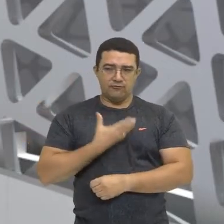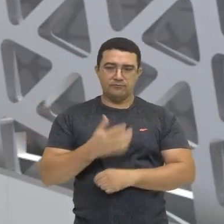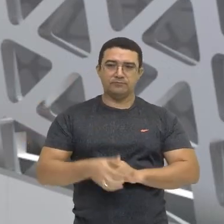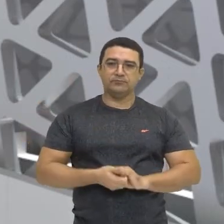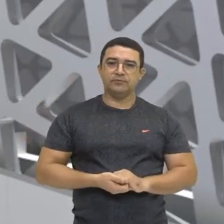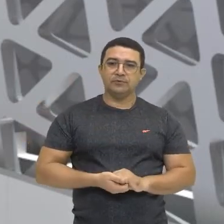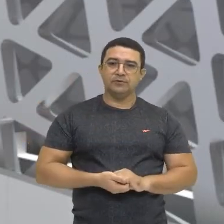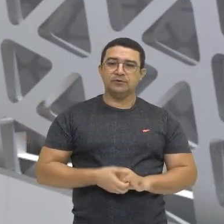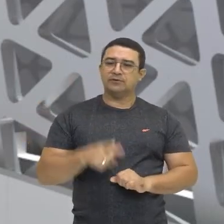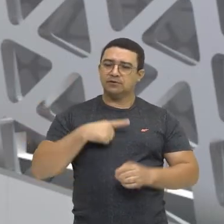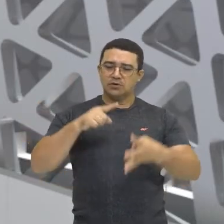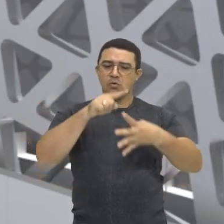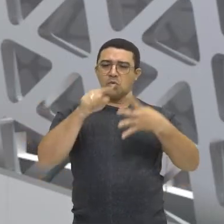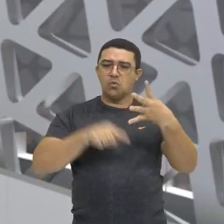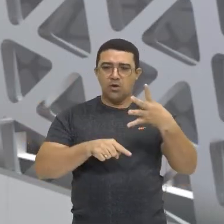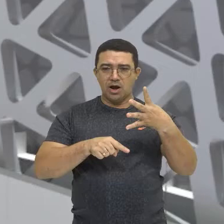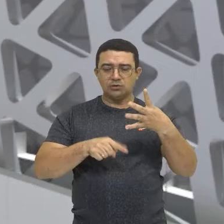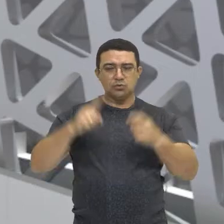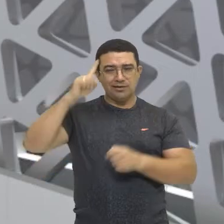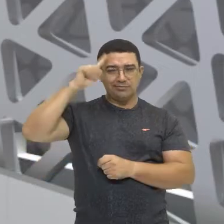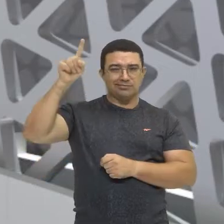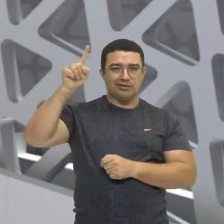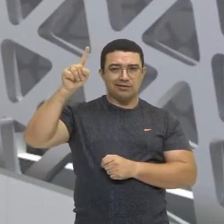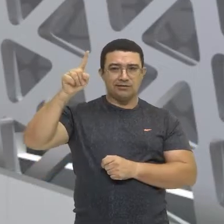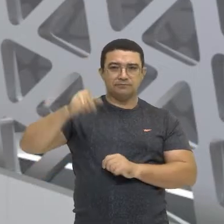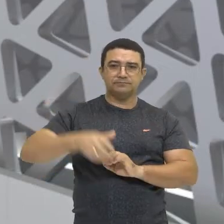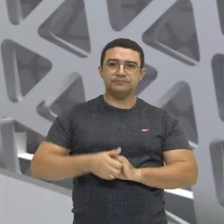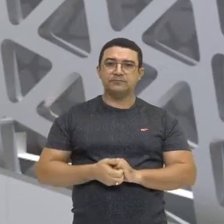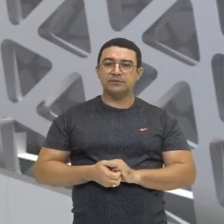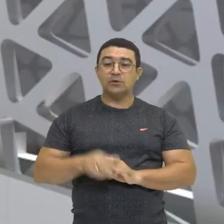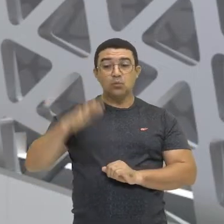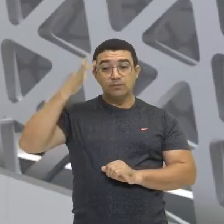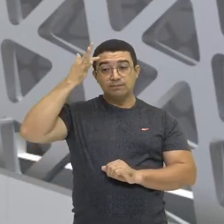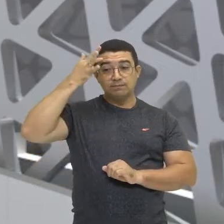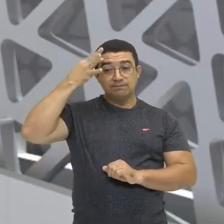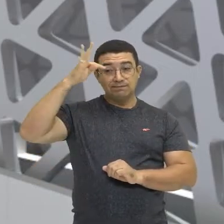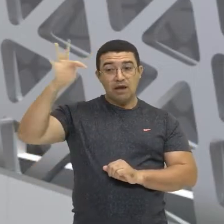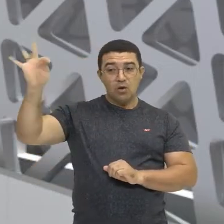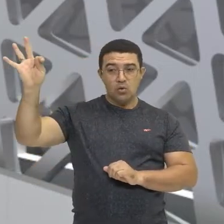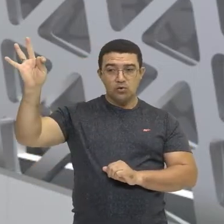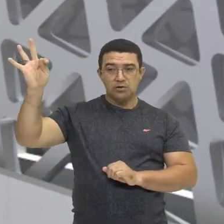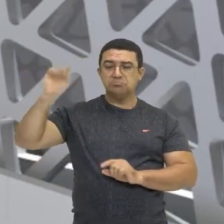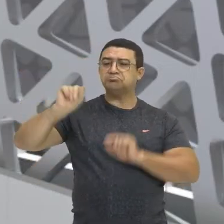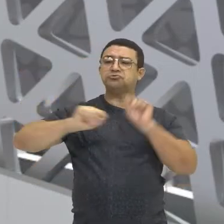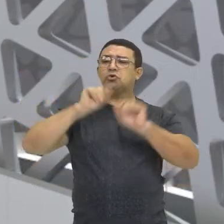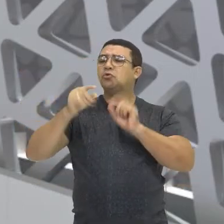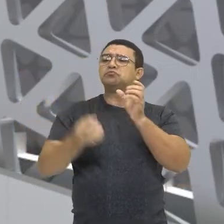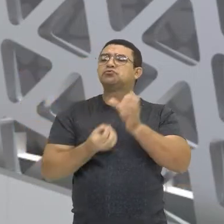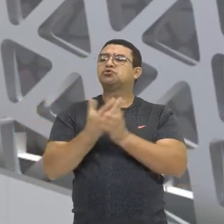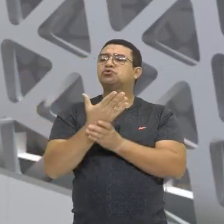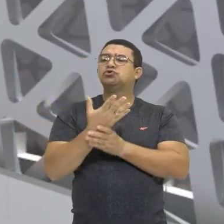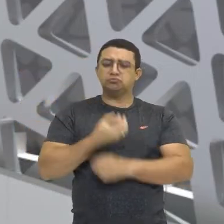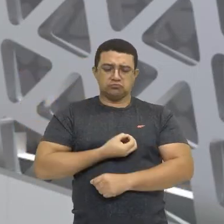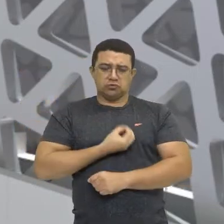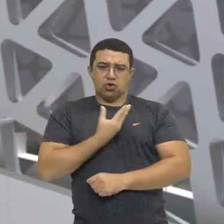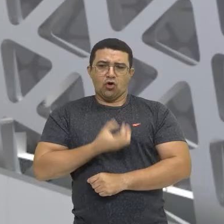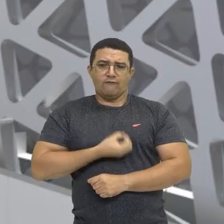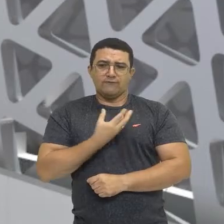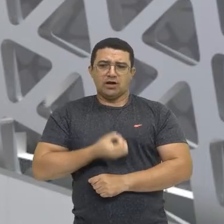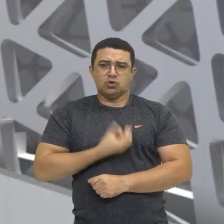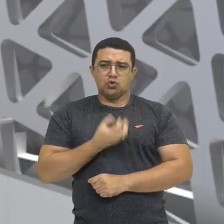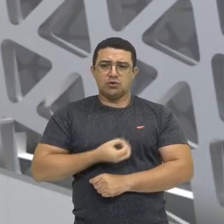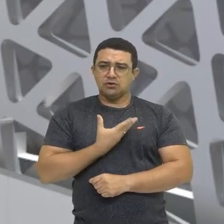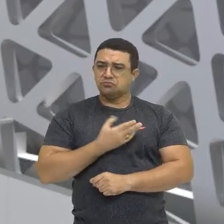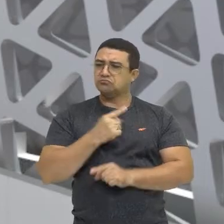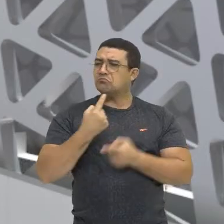seja, existem 4 ideias, 4 teorias, né, teses de como surgiu o trovadorismo, do porquê